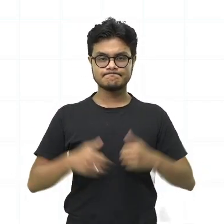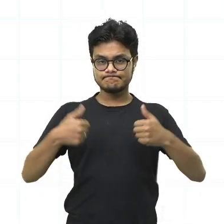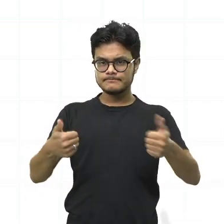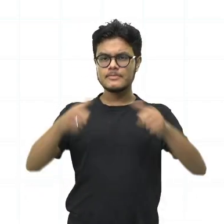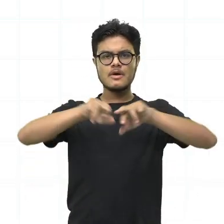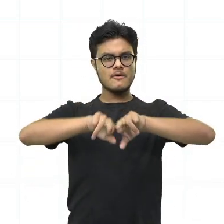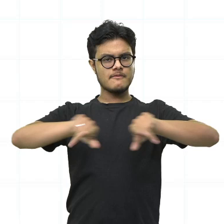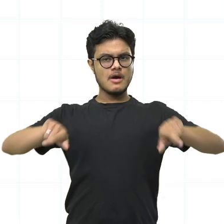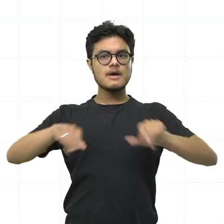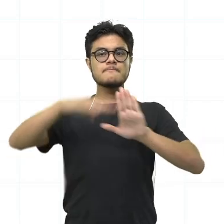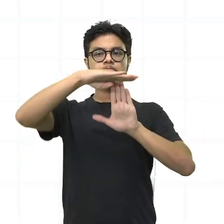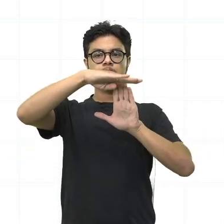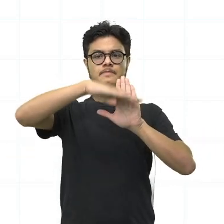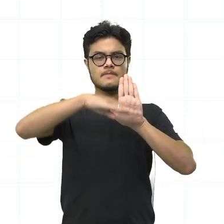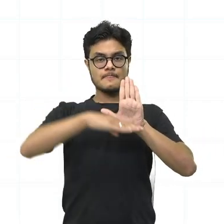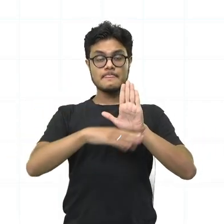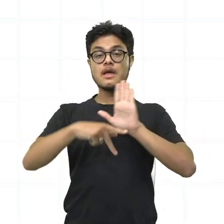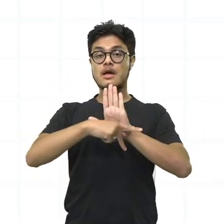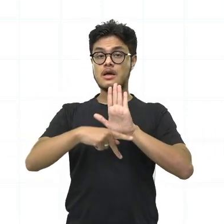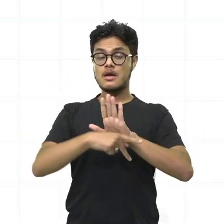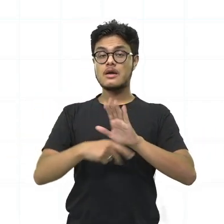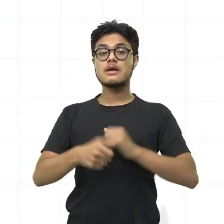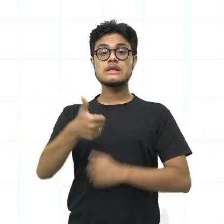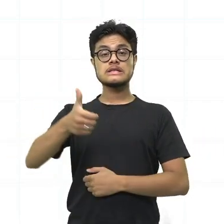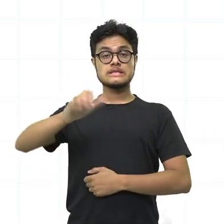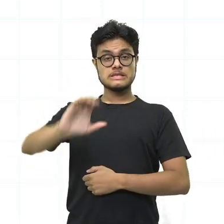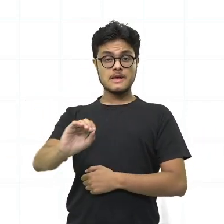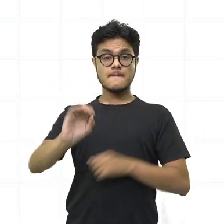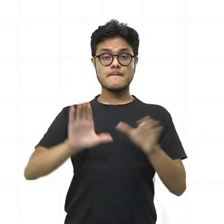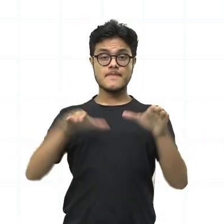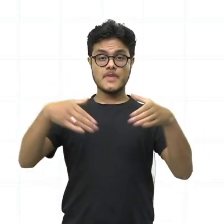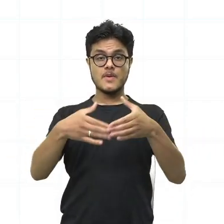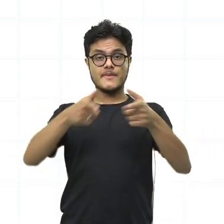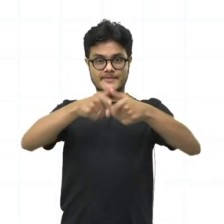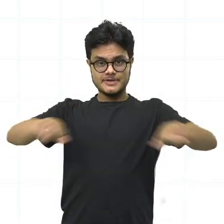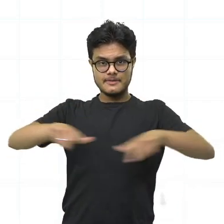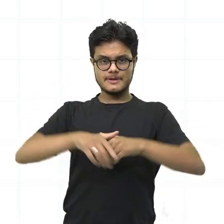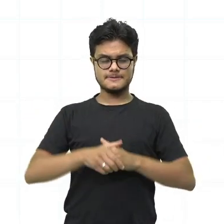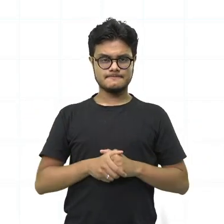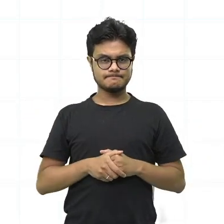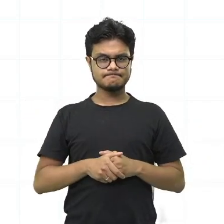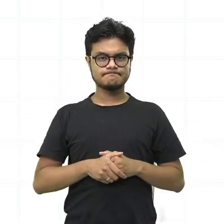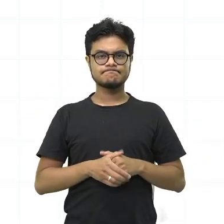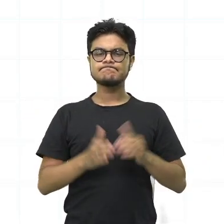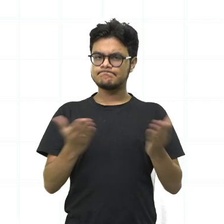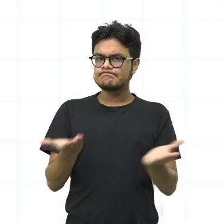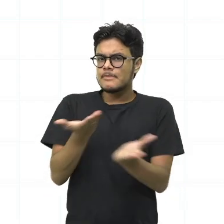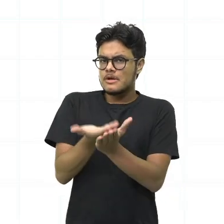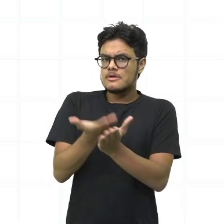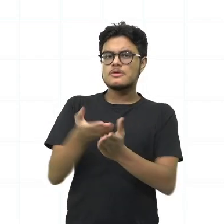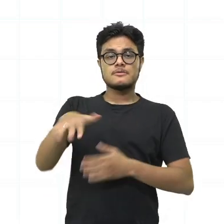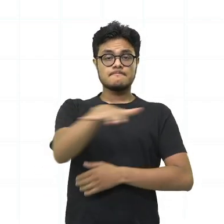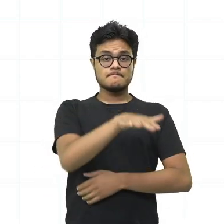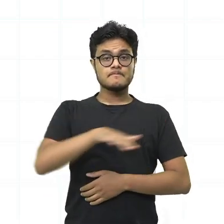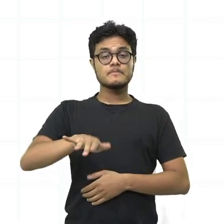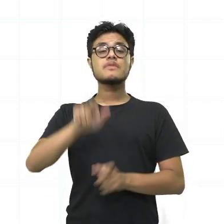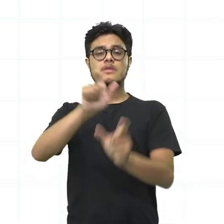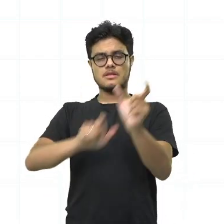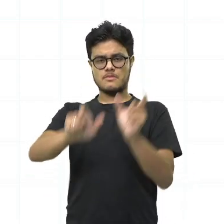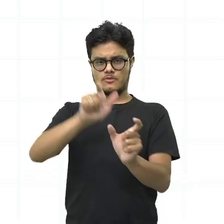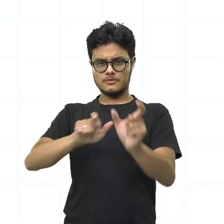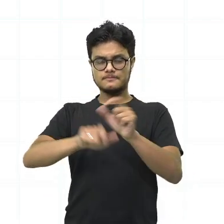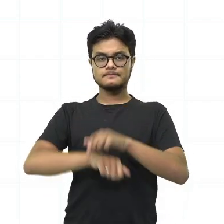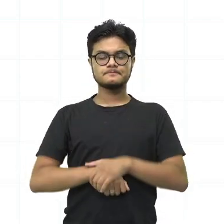numerais. Certo? Então, essas são as nossas 10 classes de palavras que nós estudamos dentro